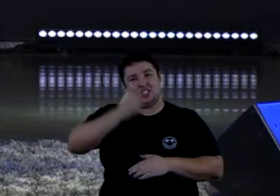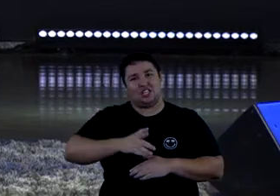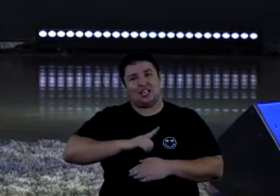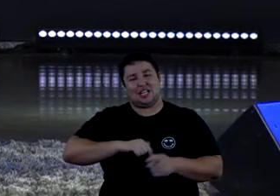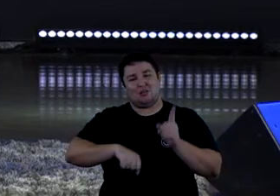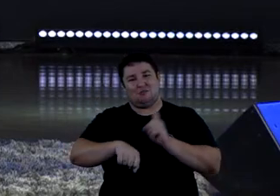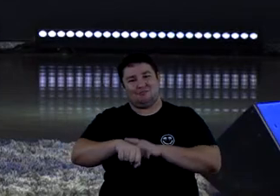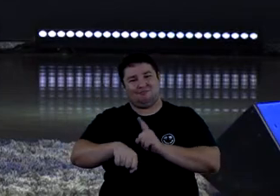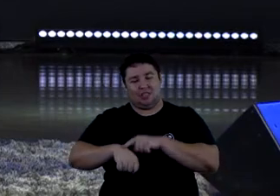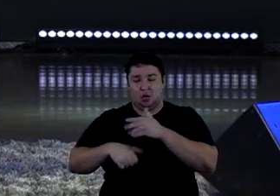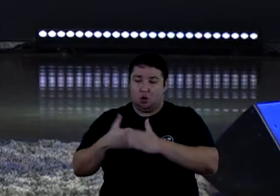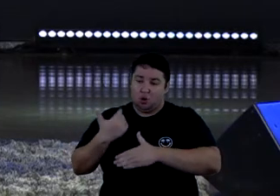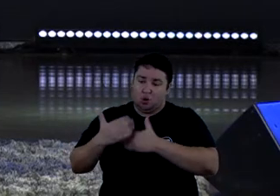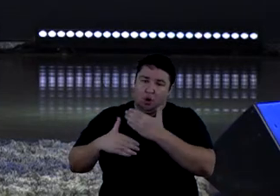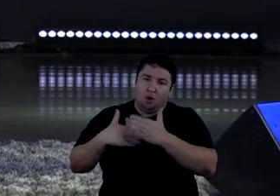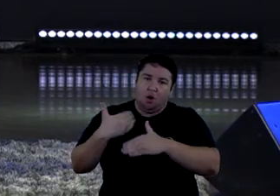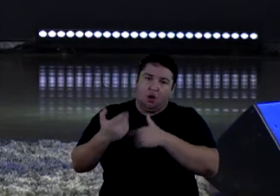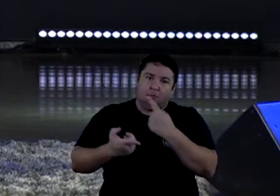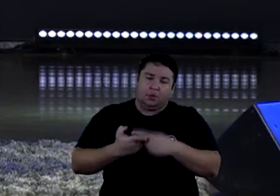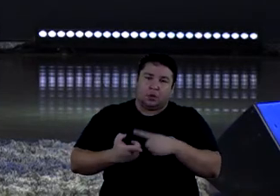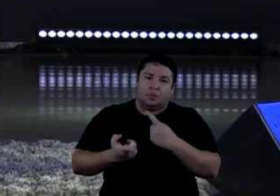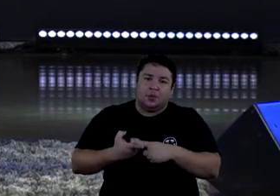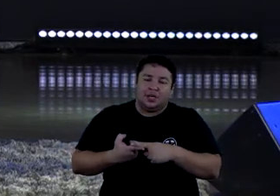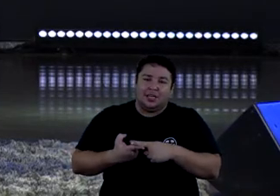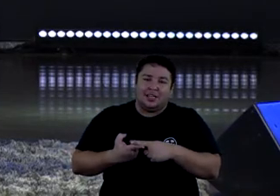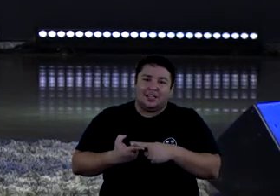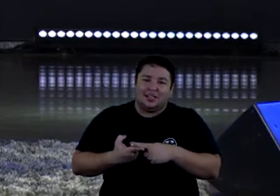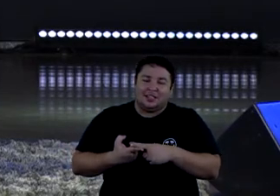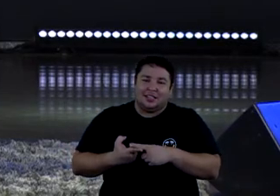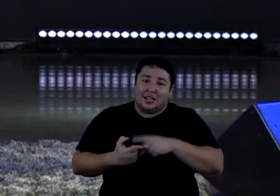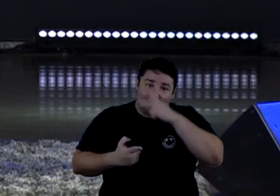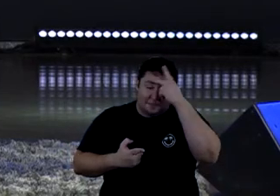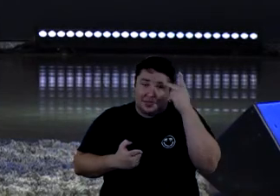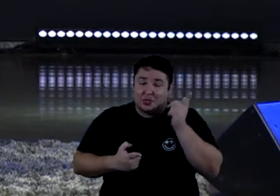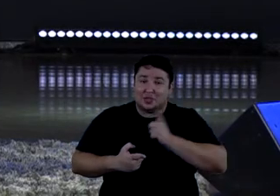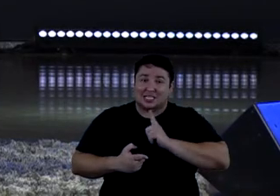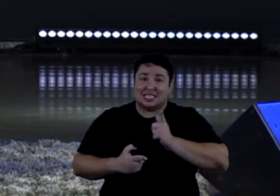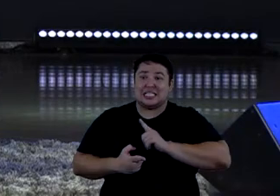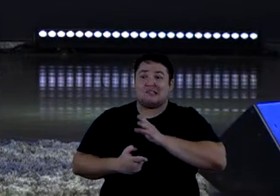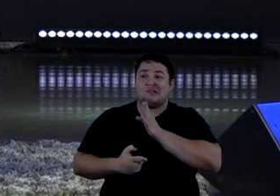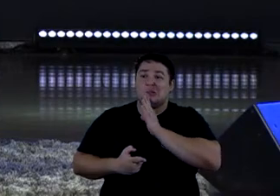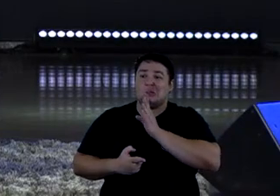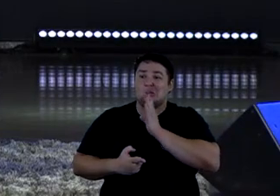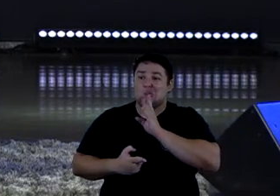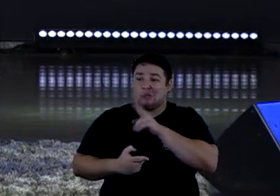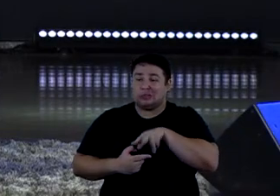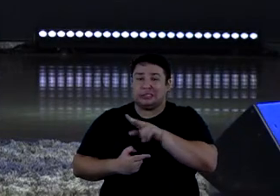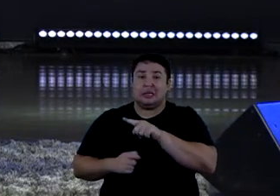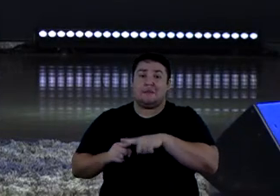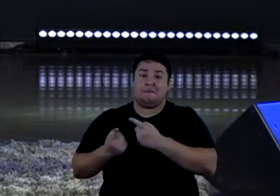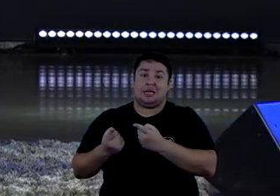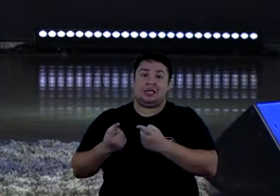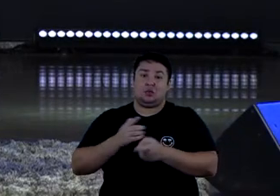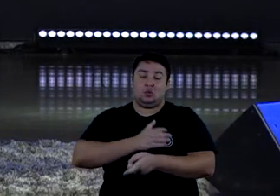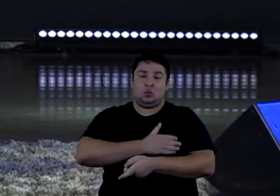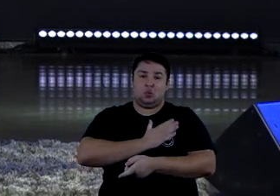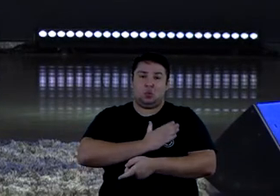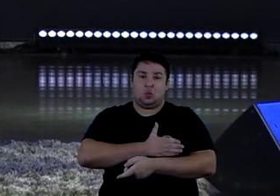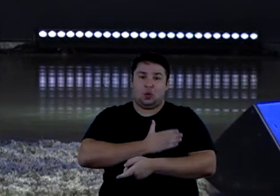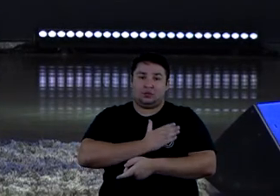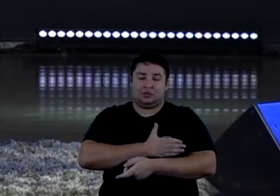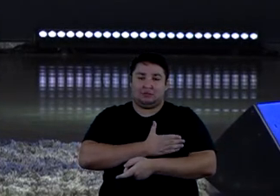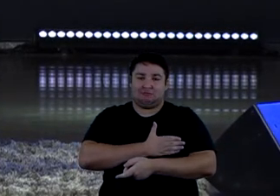de caminhada. Porque o adestrado, ele é alguém que tem conhecimento, mas não tem um coração